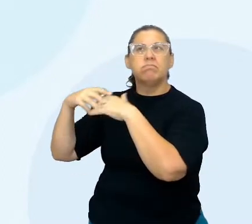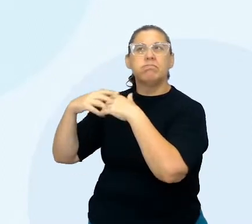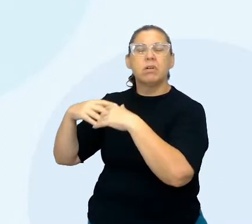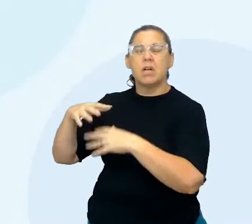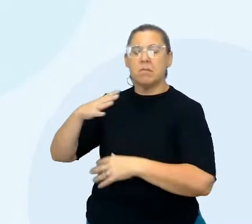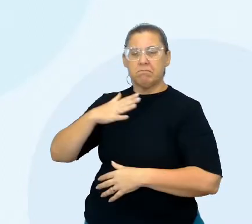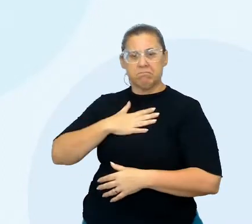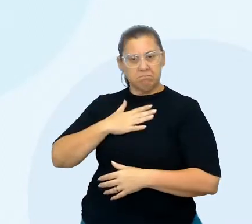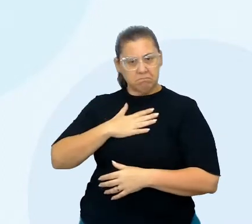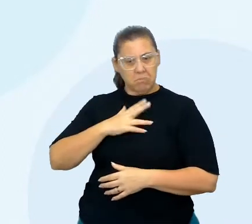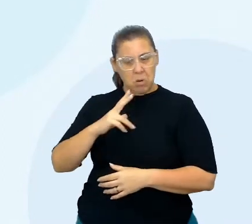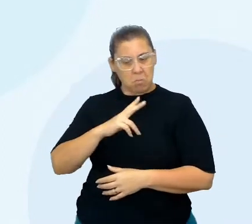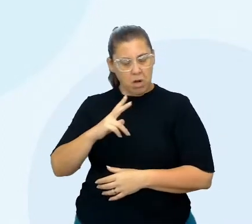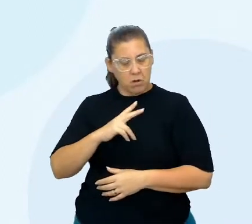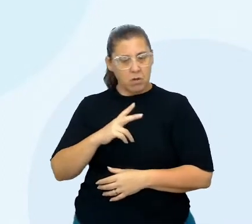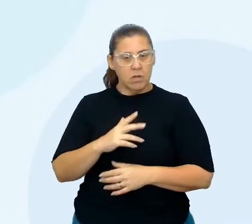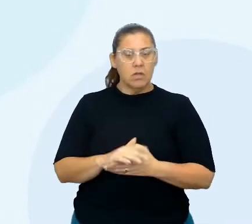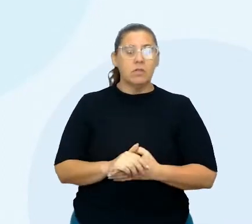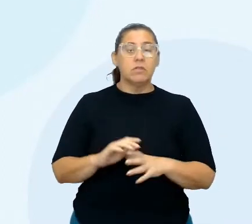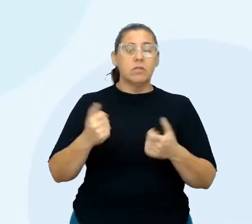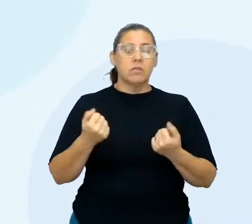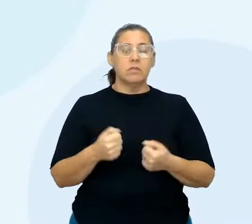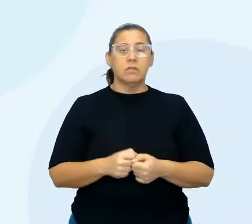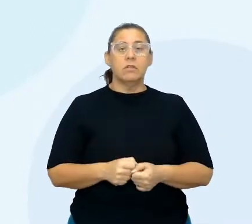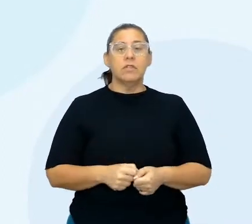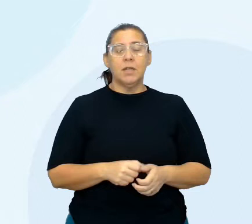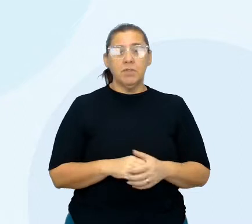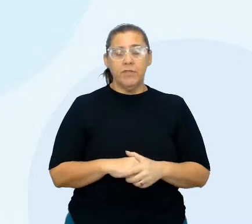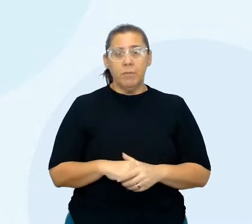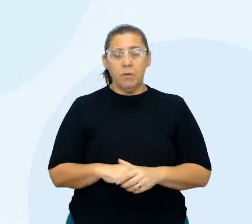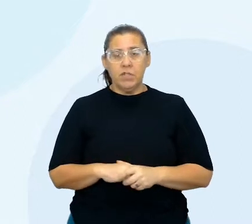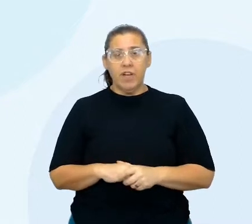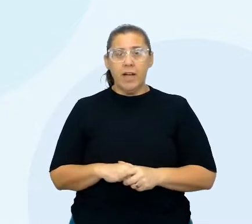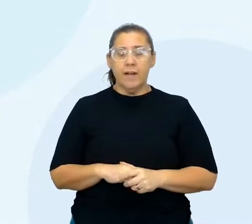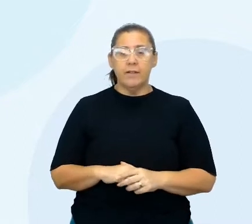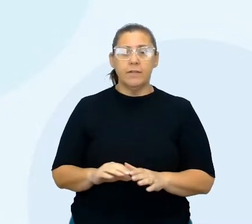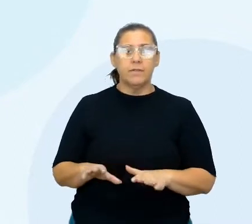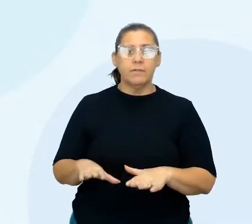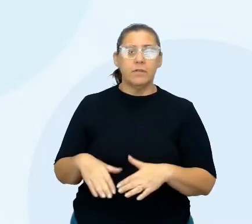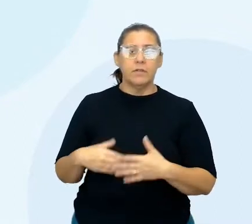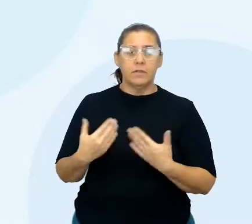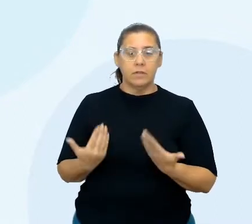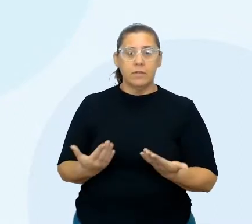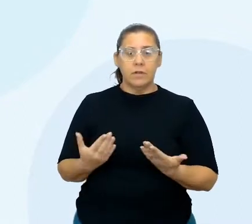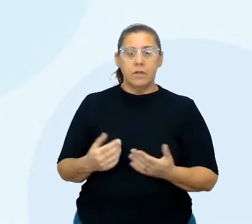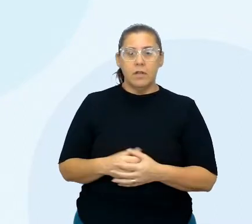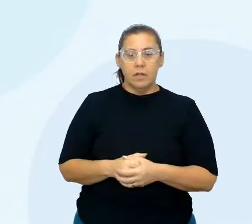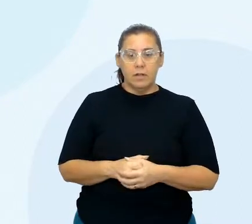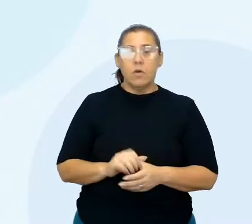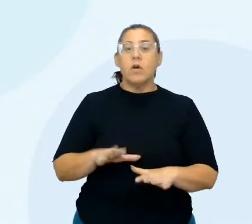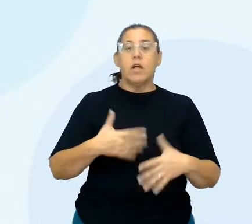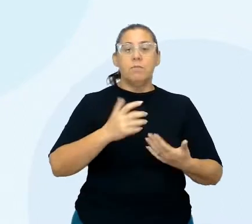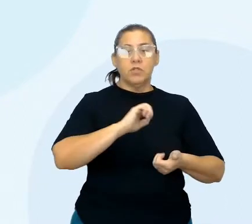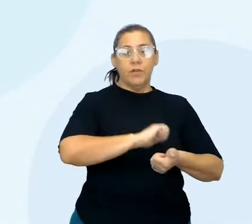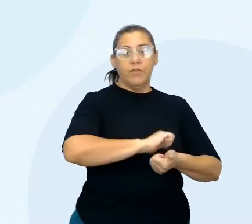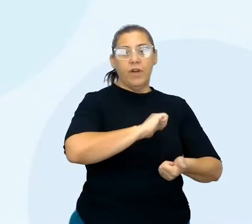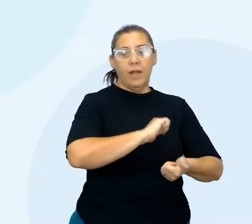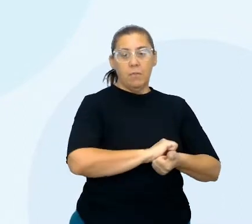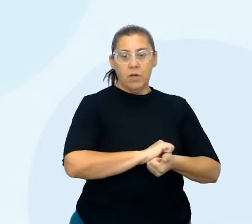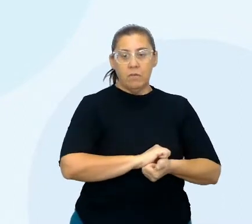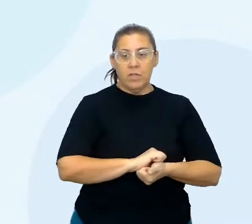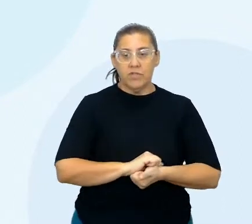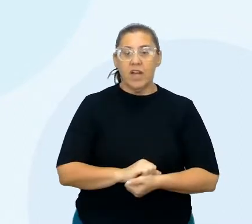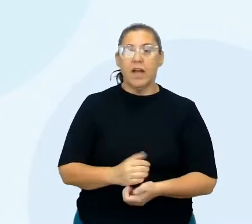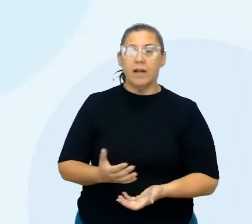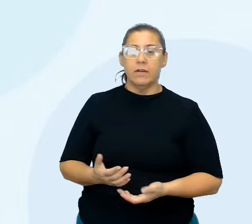autoavaliação, para que seja sentido nas atitudes necessárias na realização dos seus sonhos. Então, a primeira dela, quais são as qualidades que você considera necessária